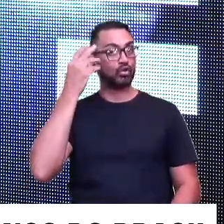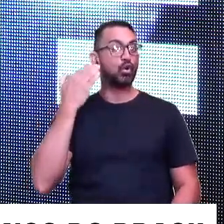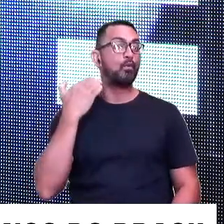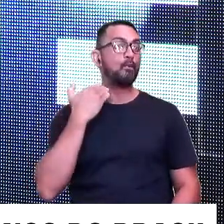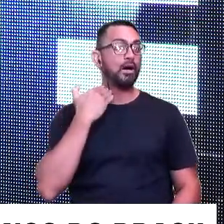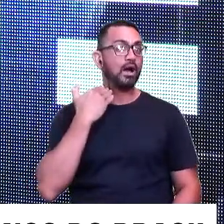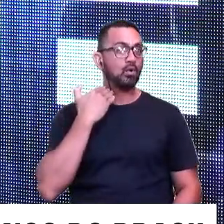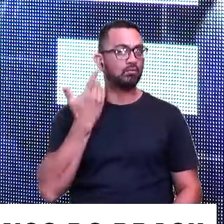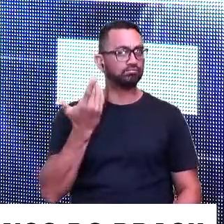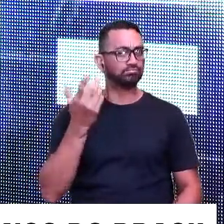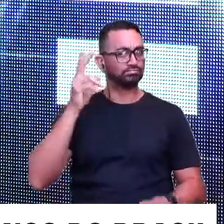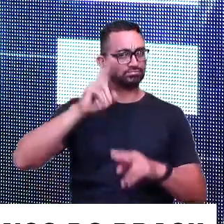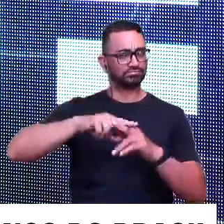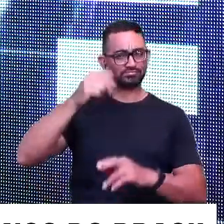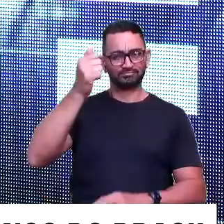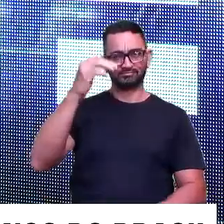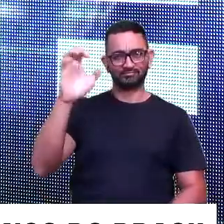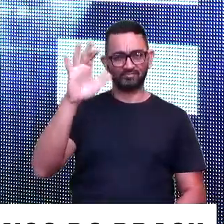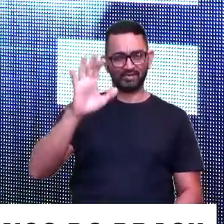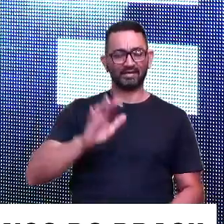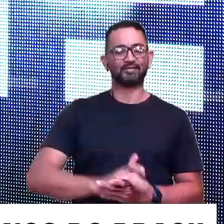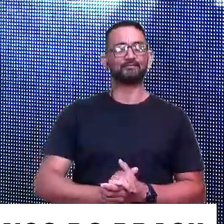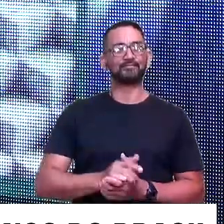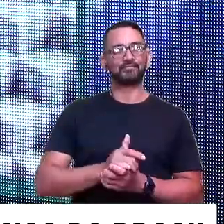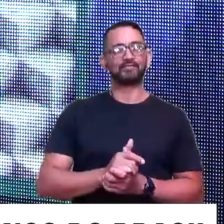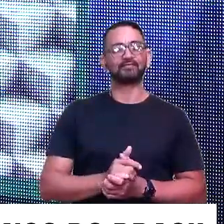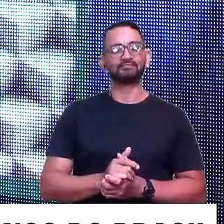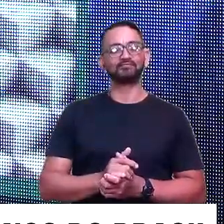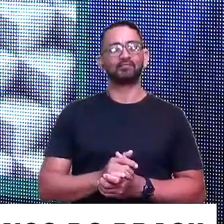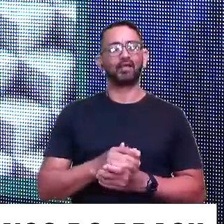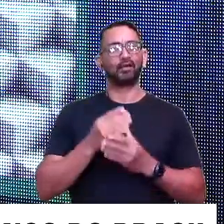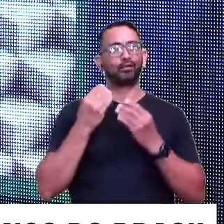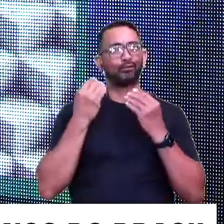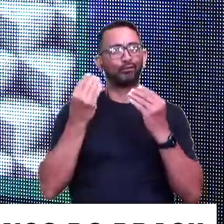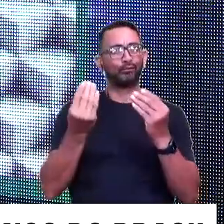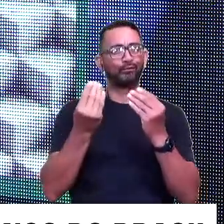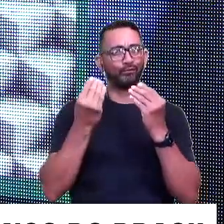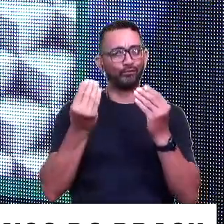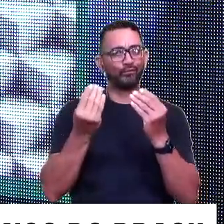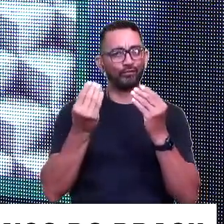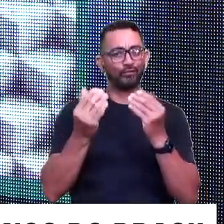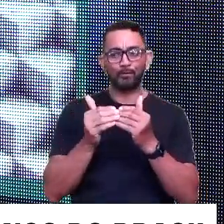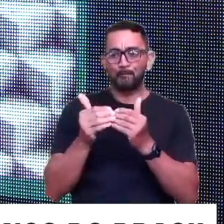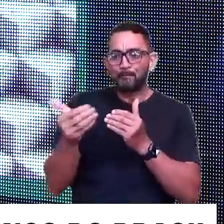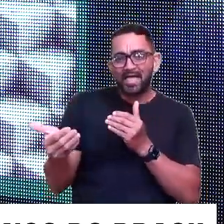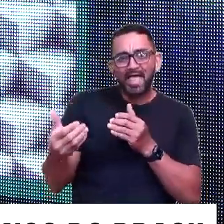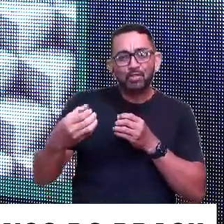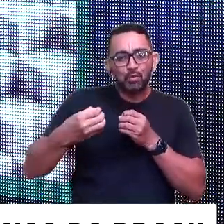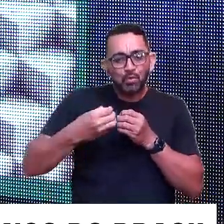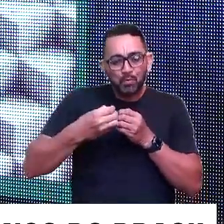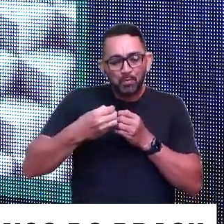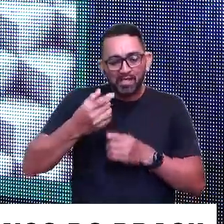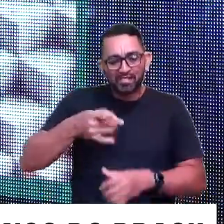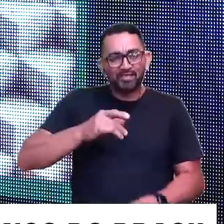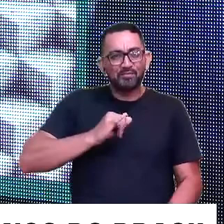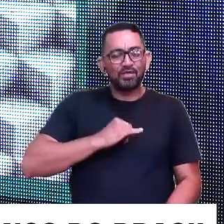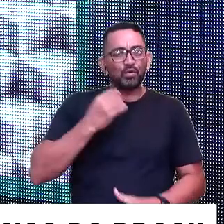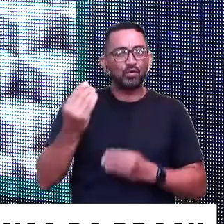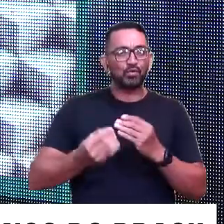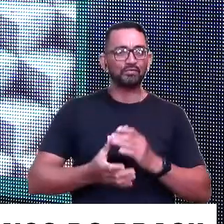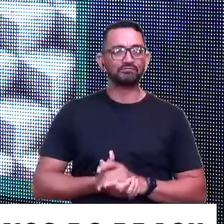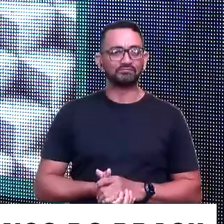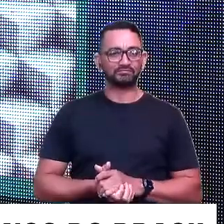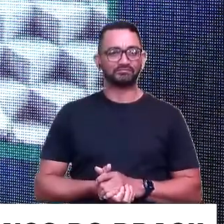em Açailândia. É isso mesmo. Vou falar com a Fabiane Herênio novamente. Fabiane, que coisa, hein? Aqui do ladinho de Imperatriz. Como é que foi essa